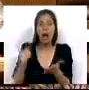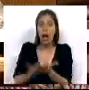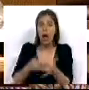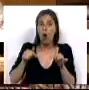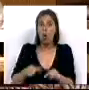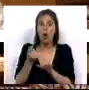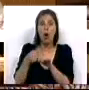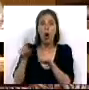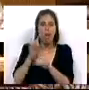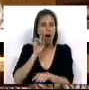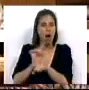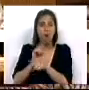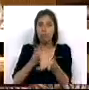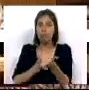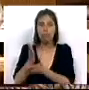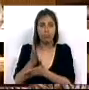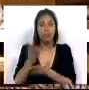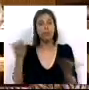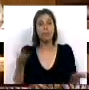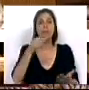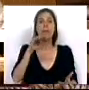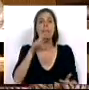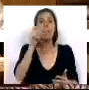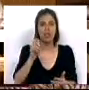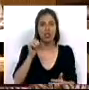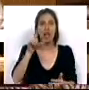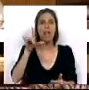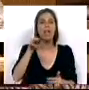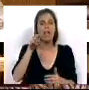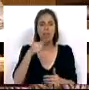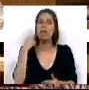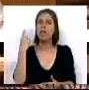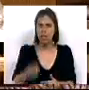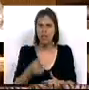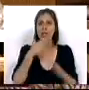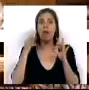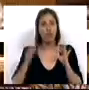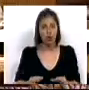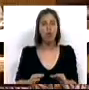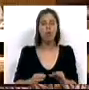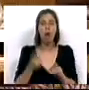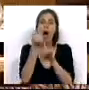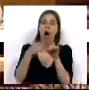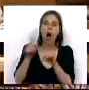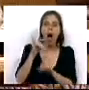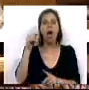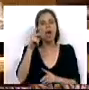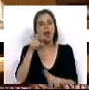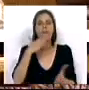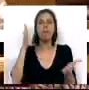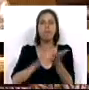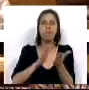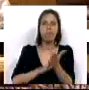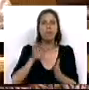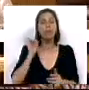hoje esse aumento mantém-se. Pires de Lima chegou mesmo a afirmar que subir o IVA na